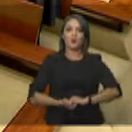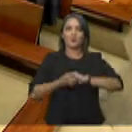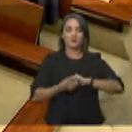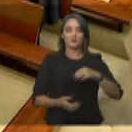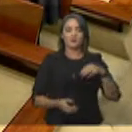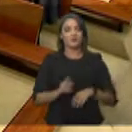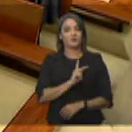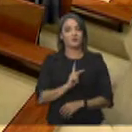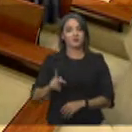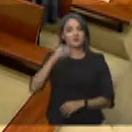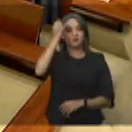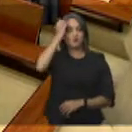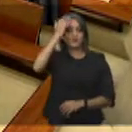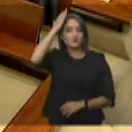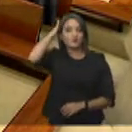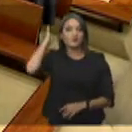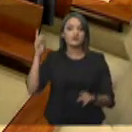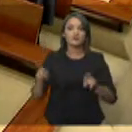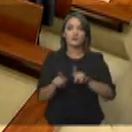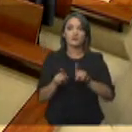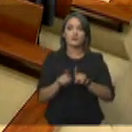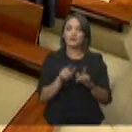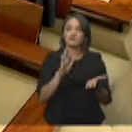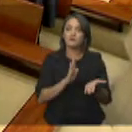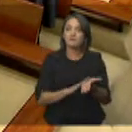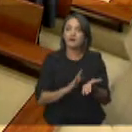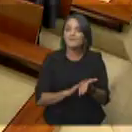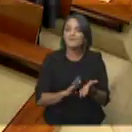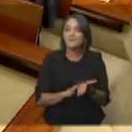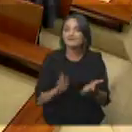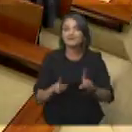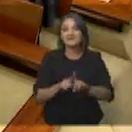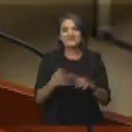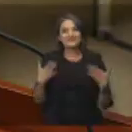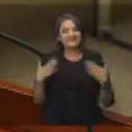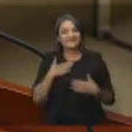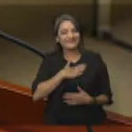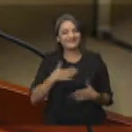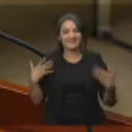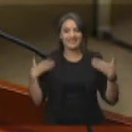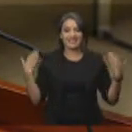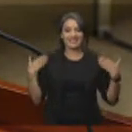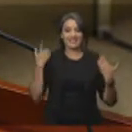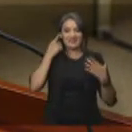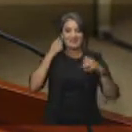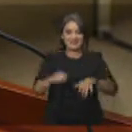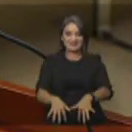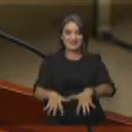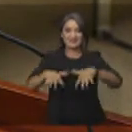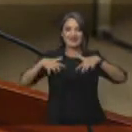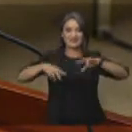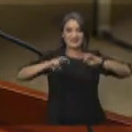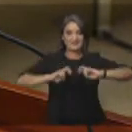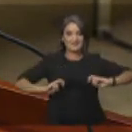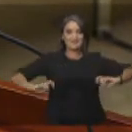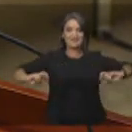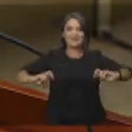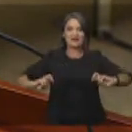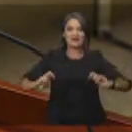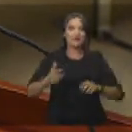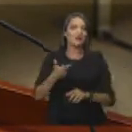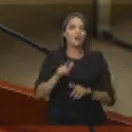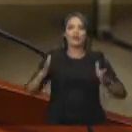Fux, e parabenizo e deixo expresso aqui minha alegria em rever esse plenário cheio, sem agora as